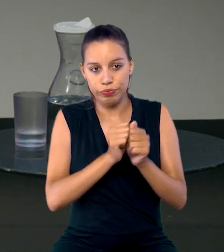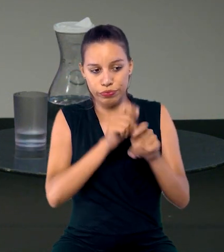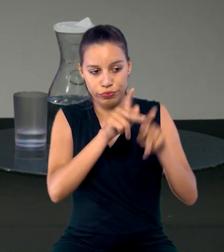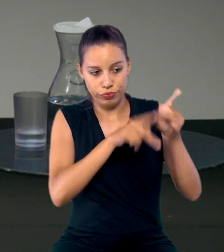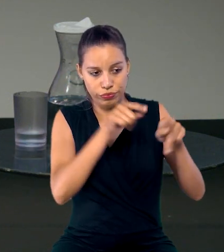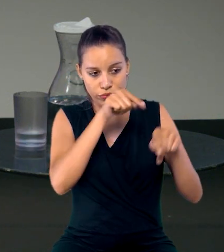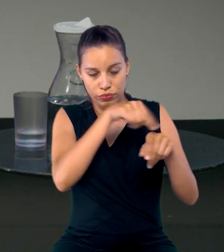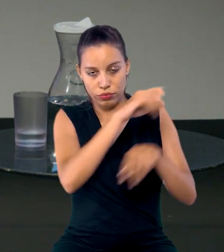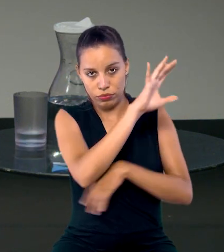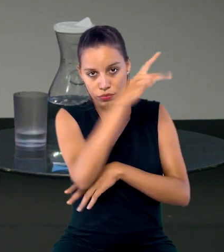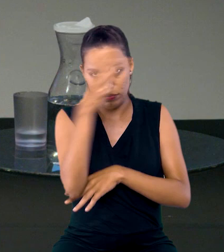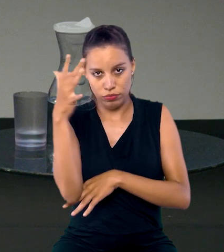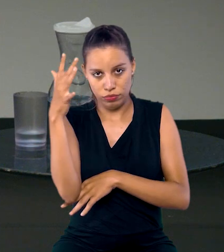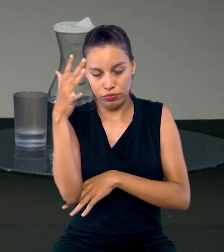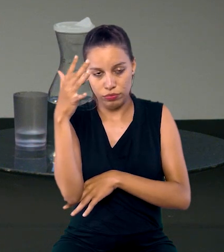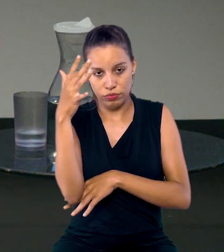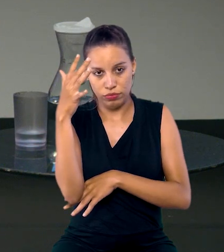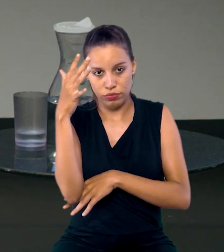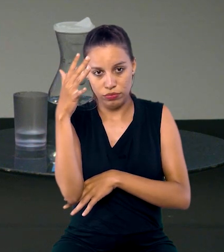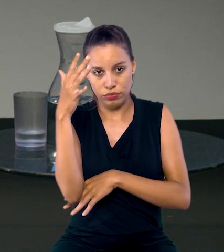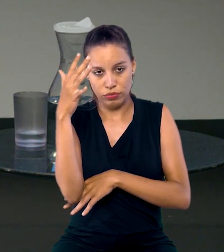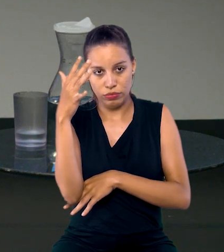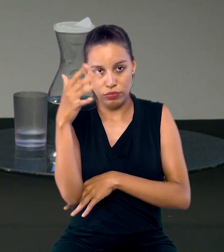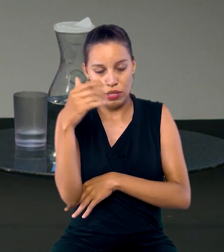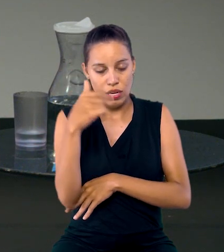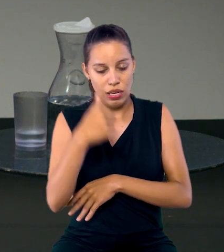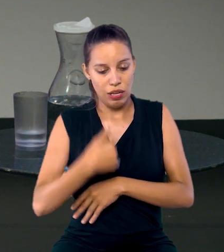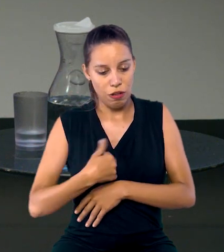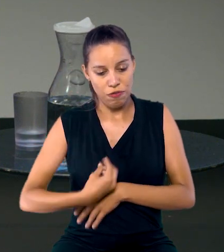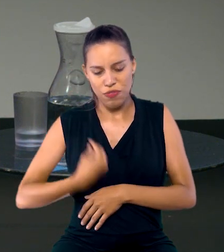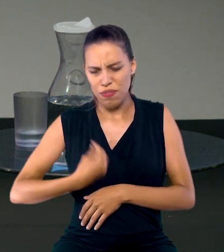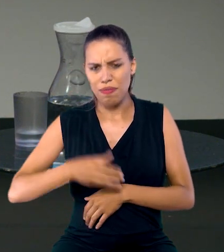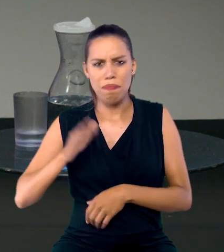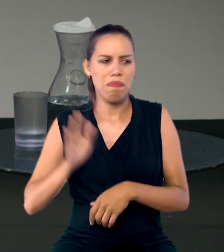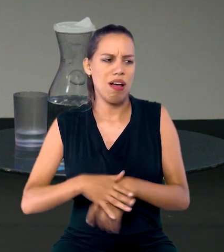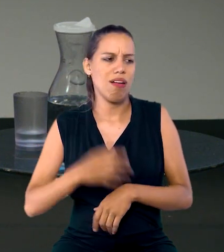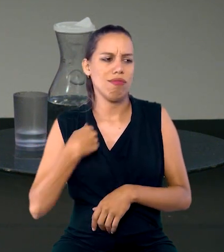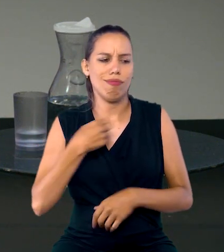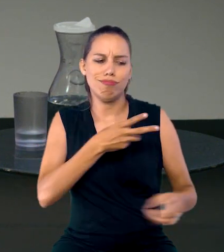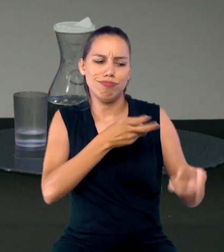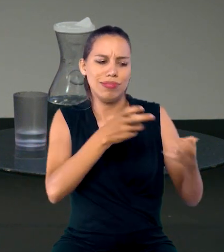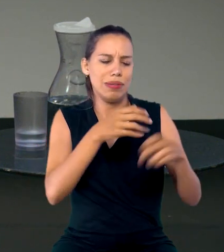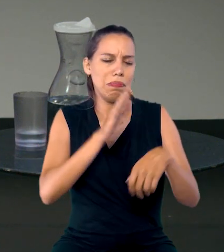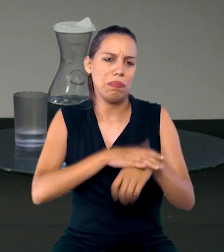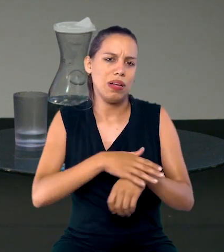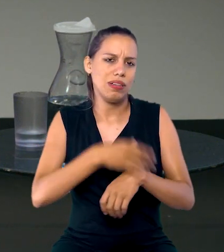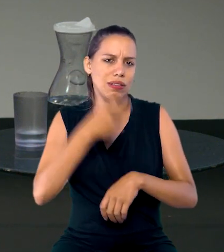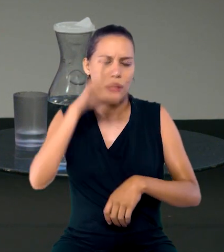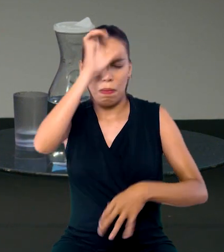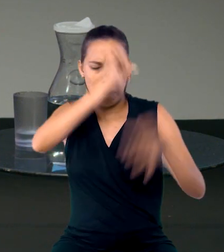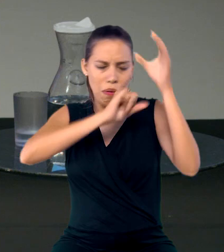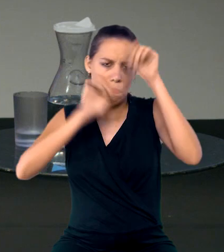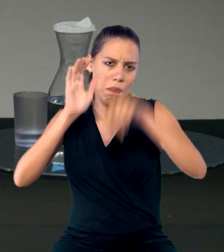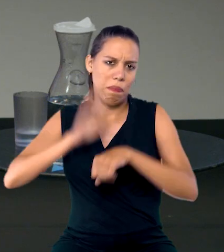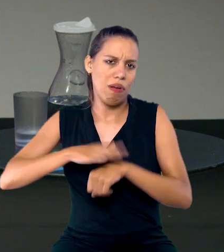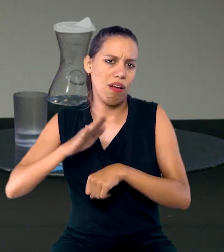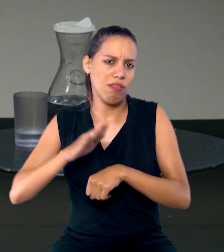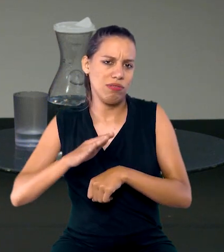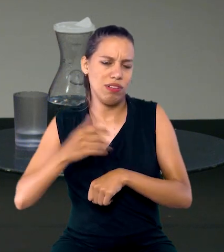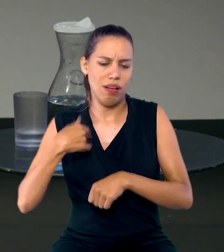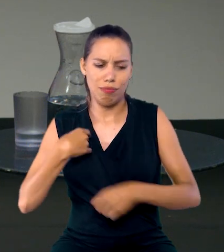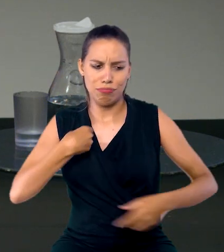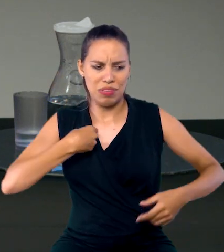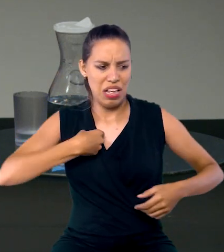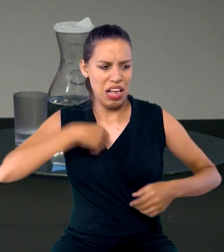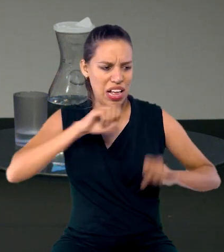numa busca de me reflorestar. Eu ganhei muito mais do que eu dou. E uma das